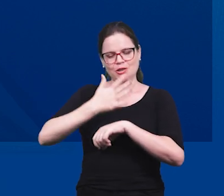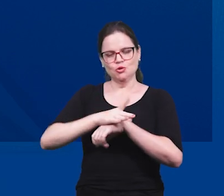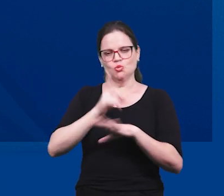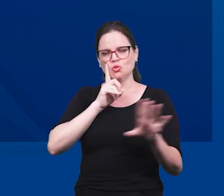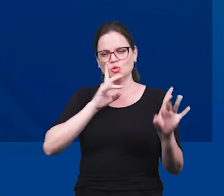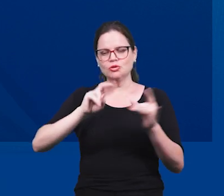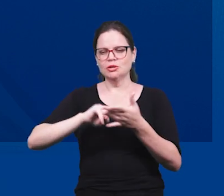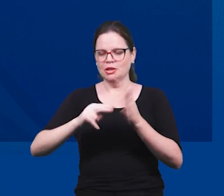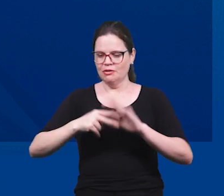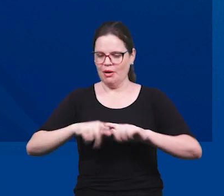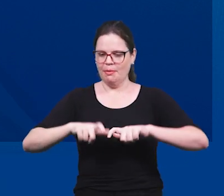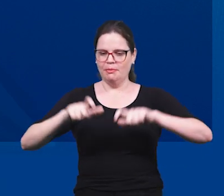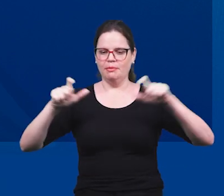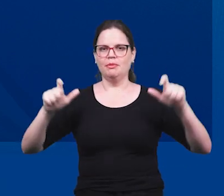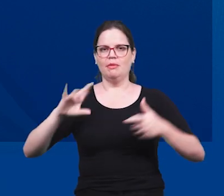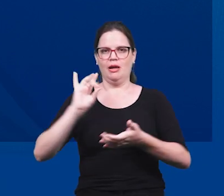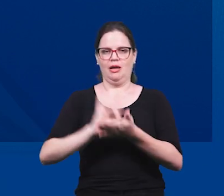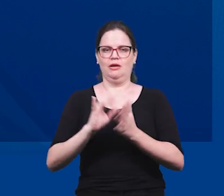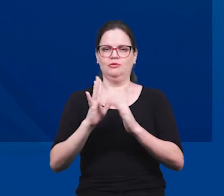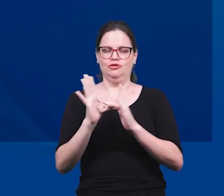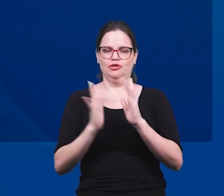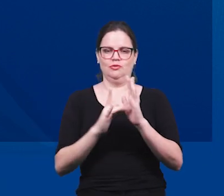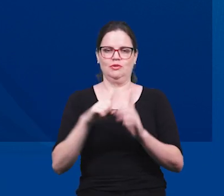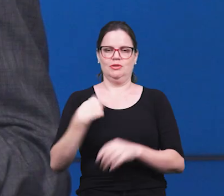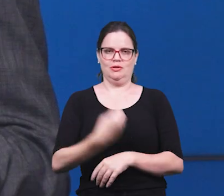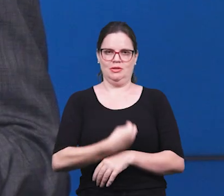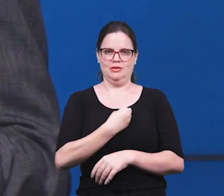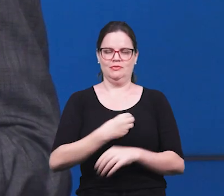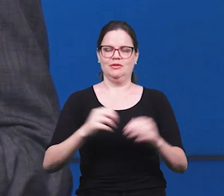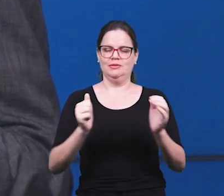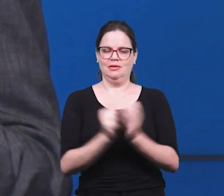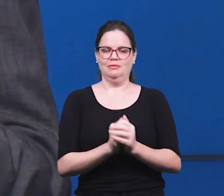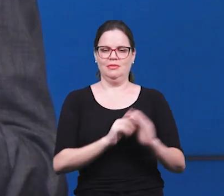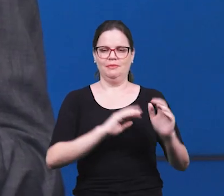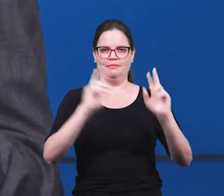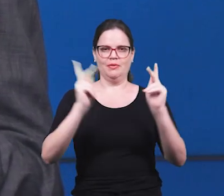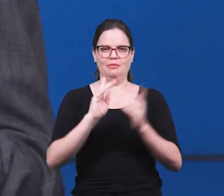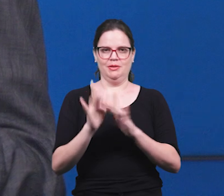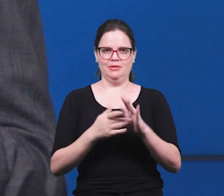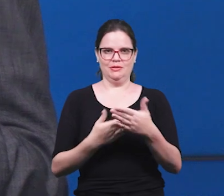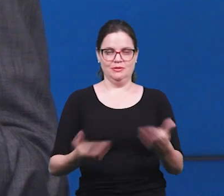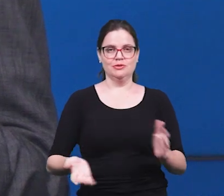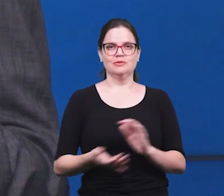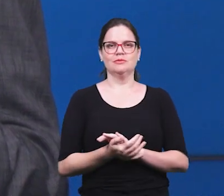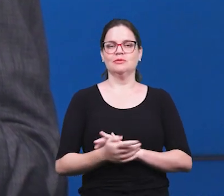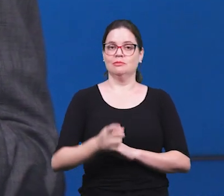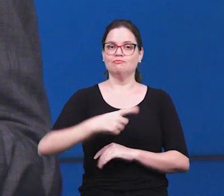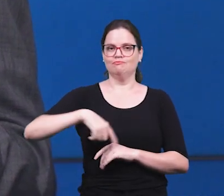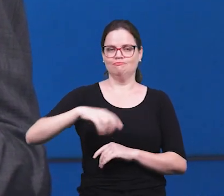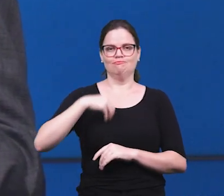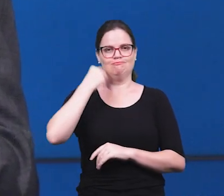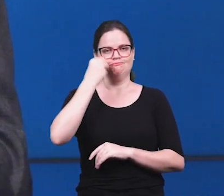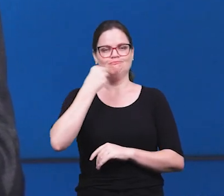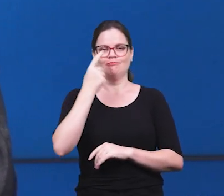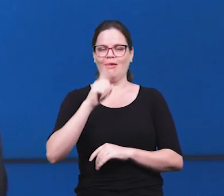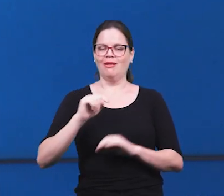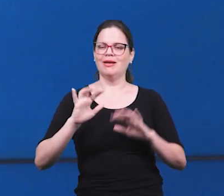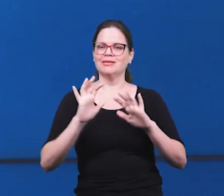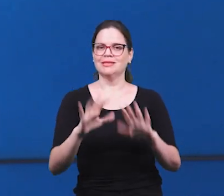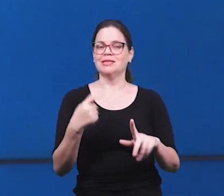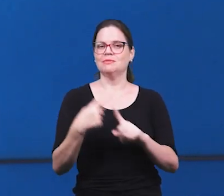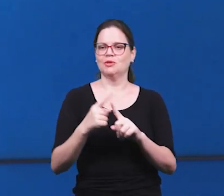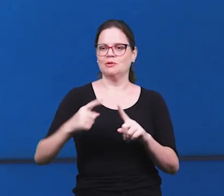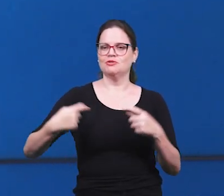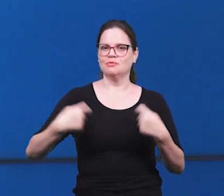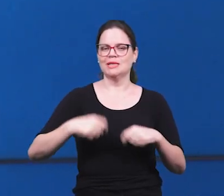operação real do Senhor Jesus na nossa vida. A paz do Senhor. William, esta é realmente a nossa experiência. O vinho novo tem que ser